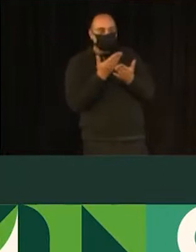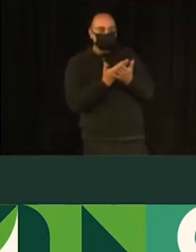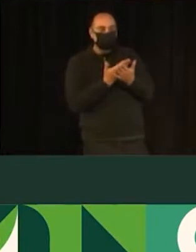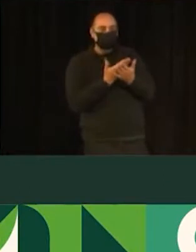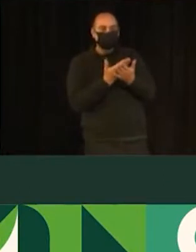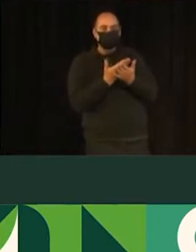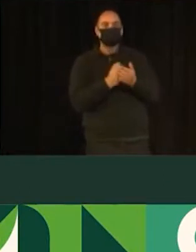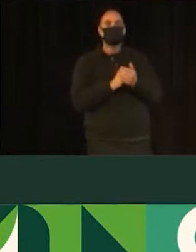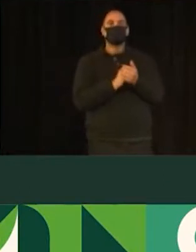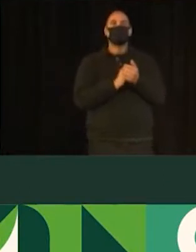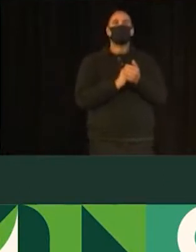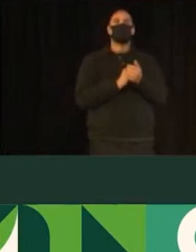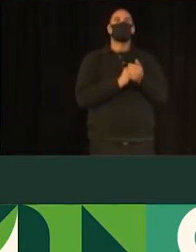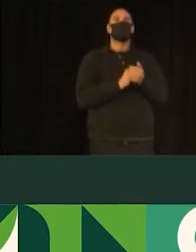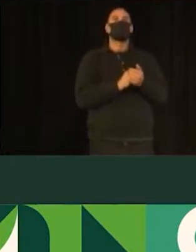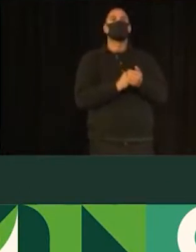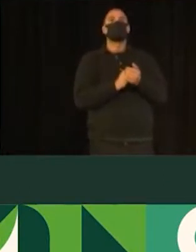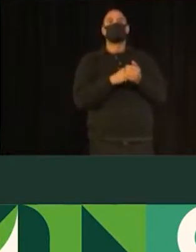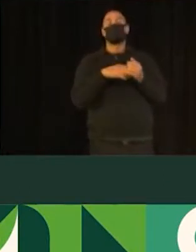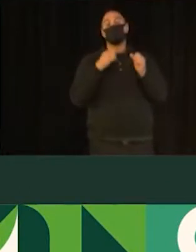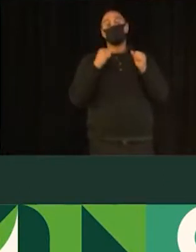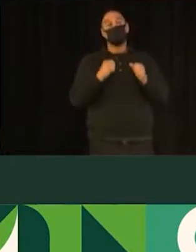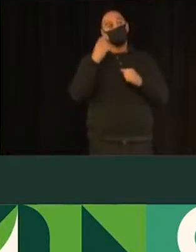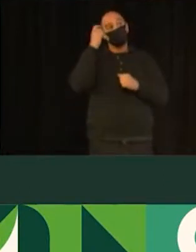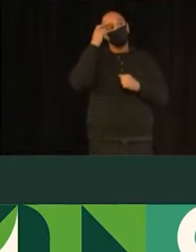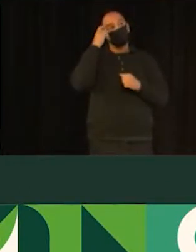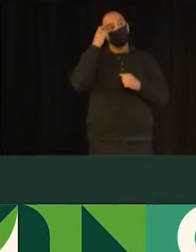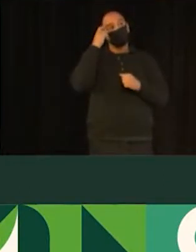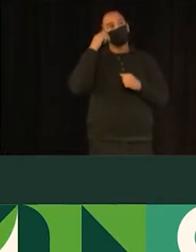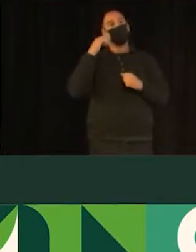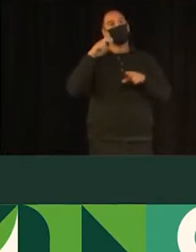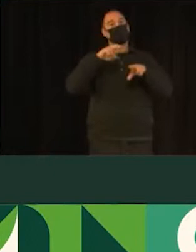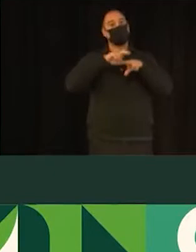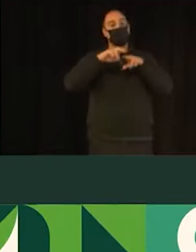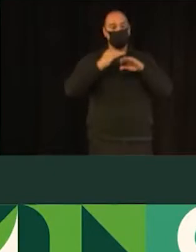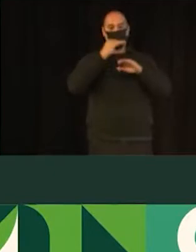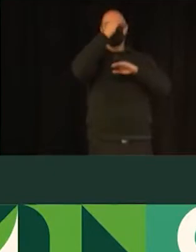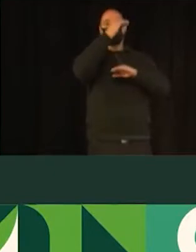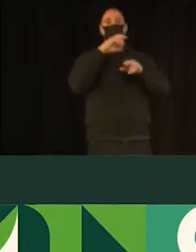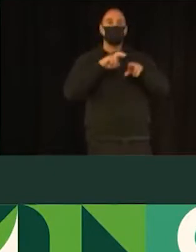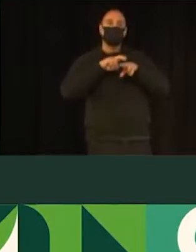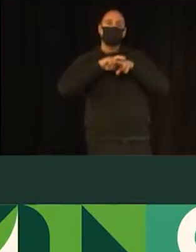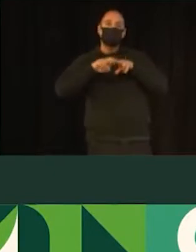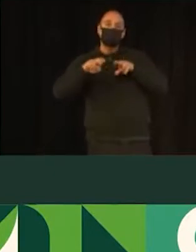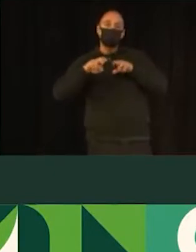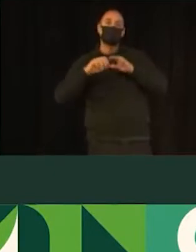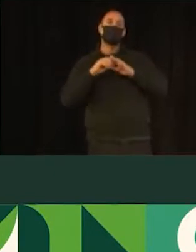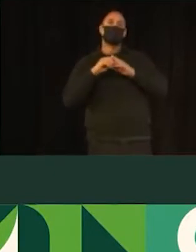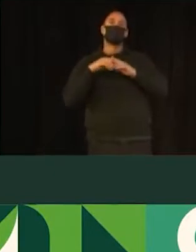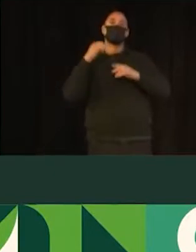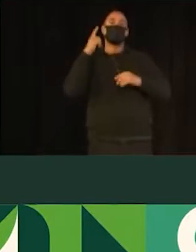Então, se visualizou que o aeromóvel seria uma solução interessante para a gente ultrapassar os obstáculos